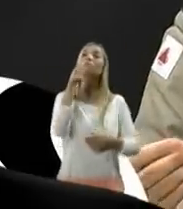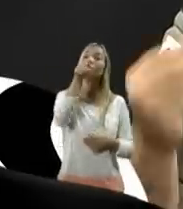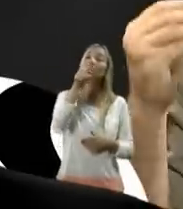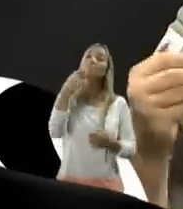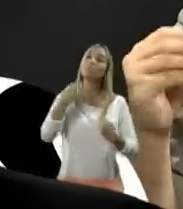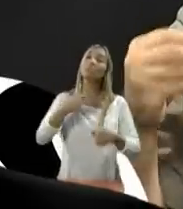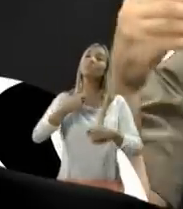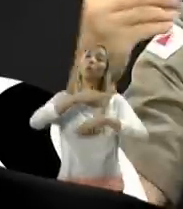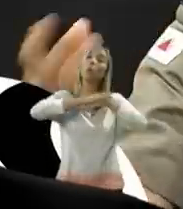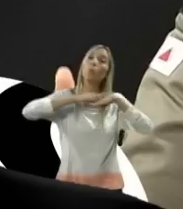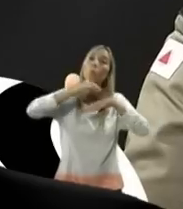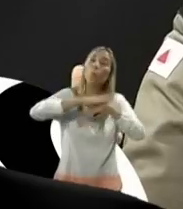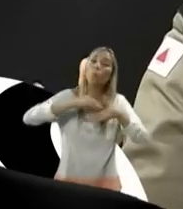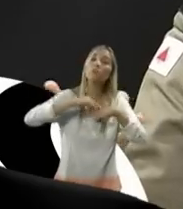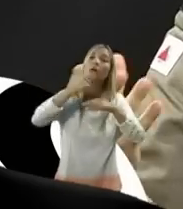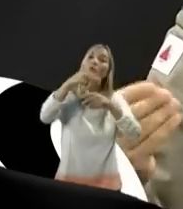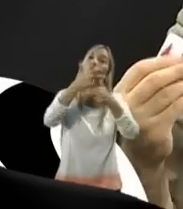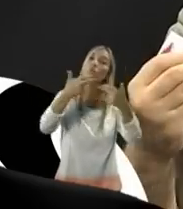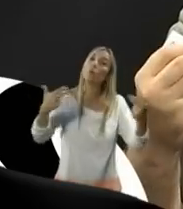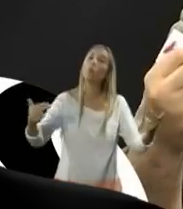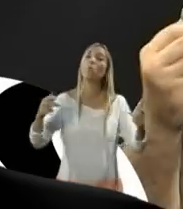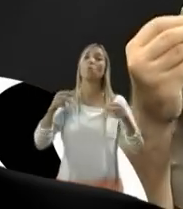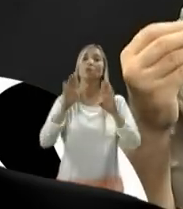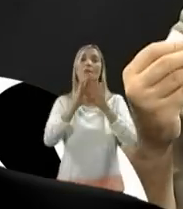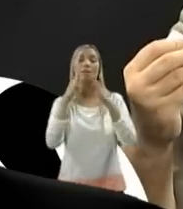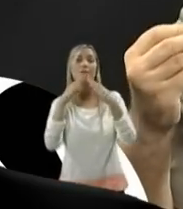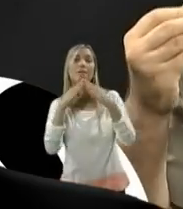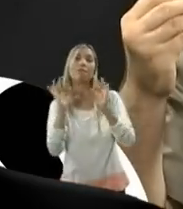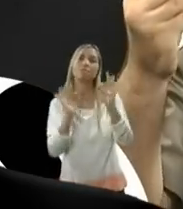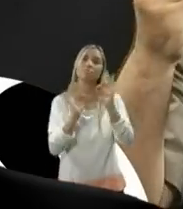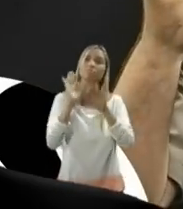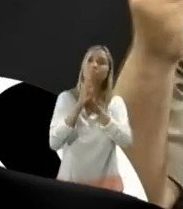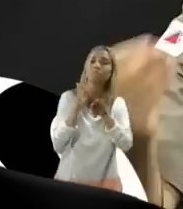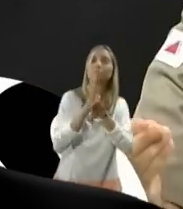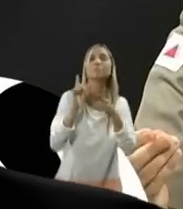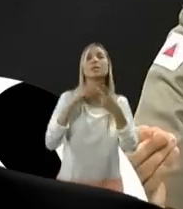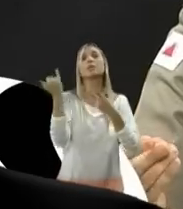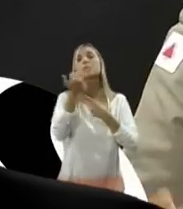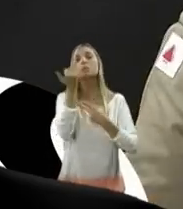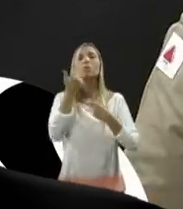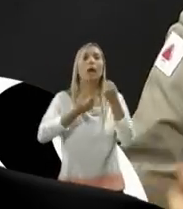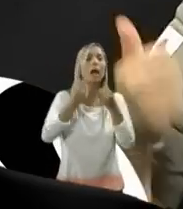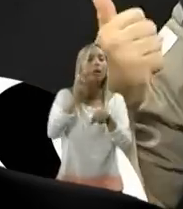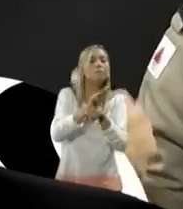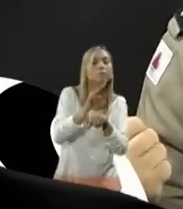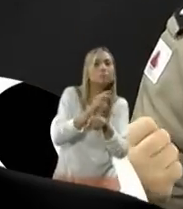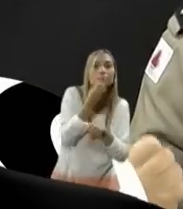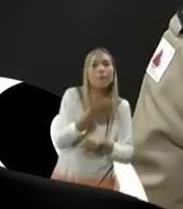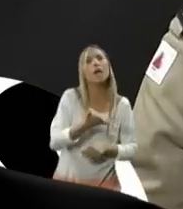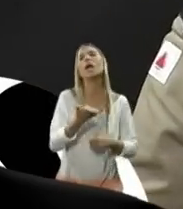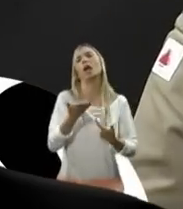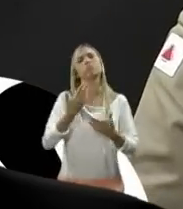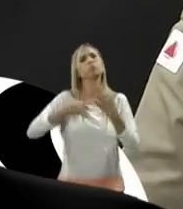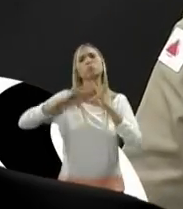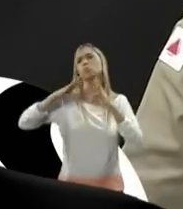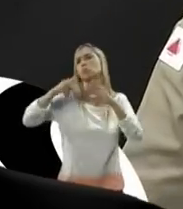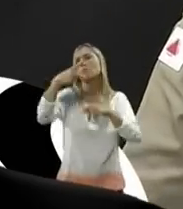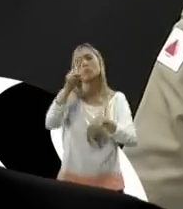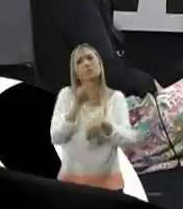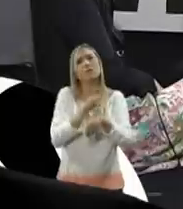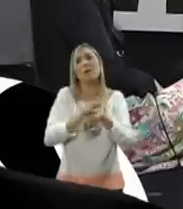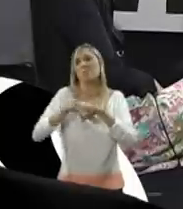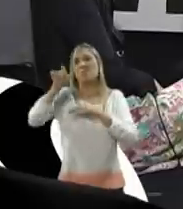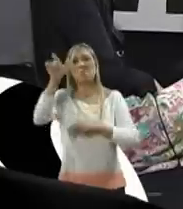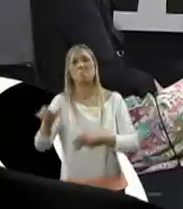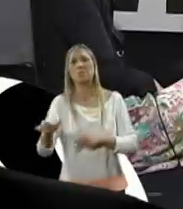bem, proteja o seu bem, mantenha a vigilância sobre o seu bem, porque o autor está altamente